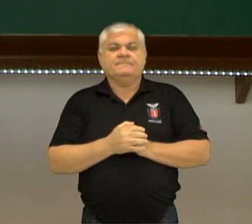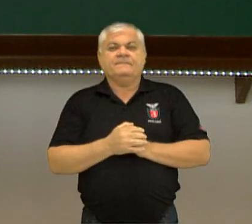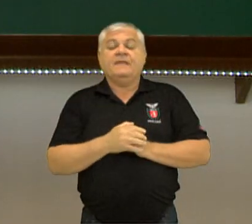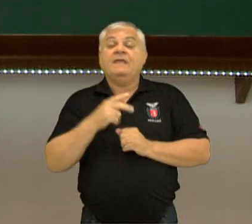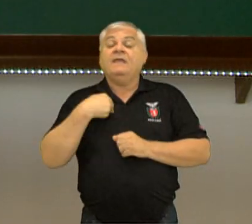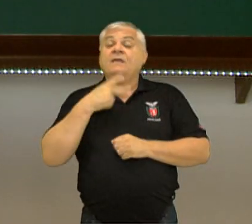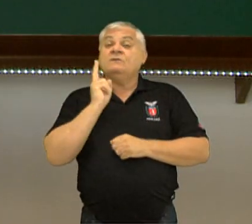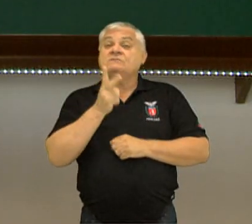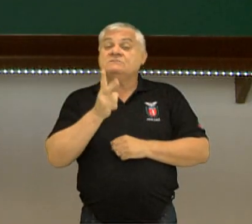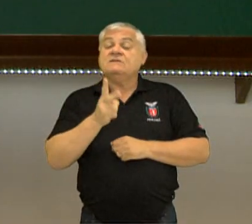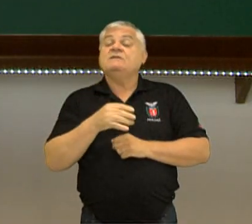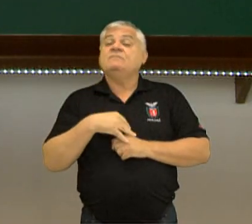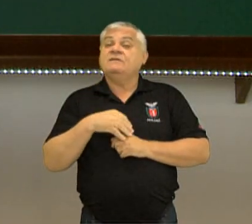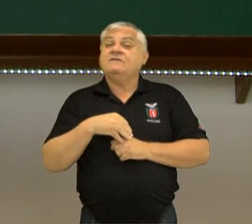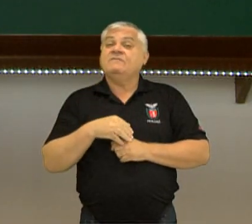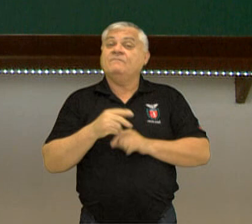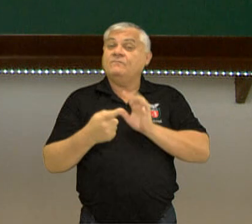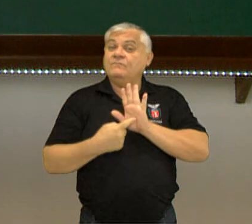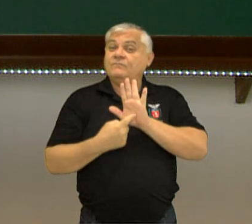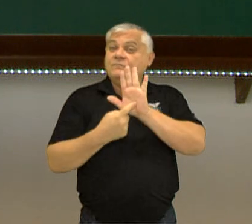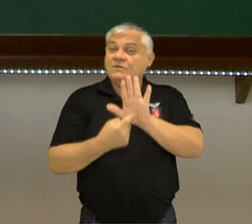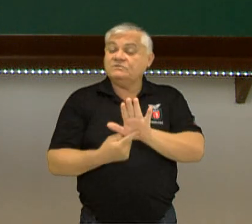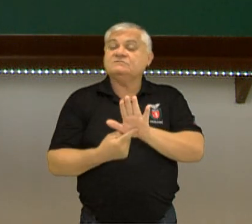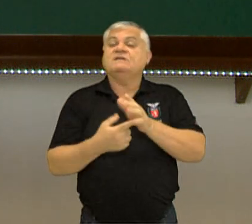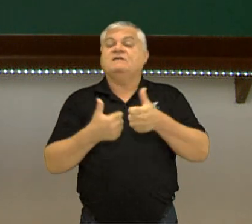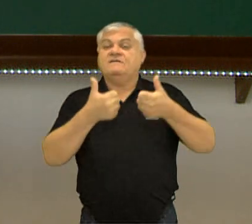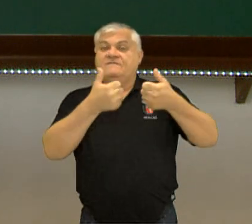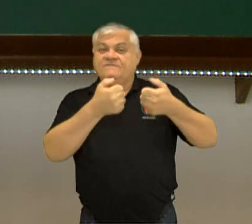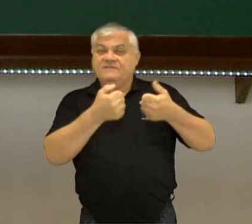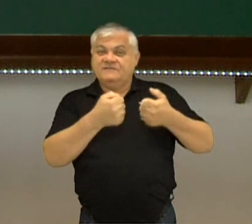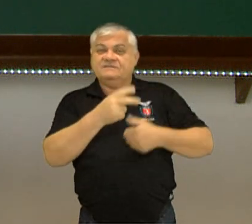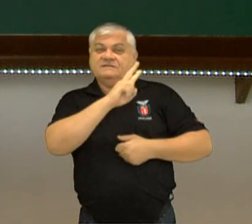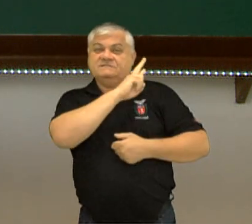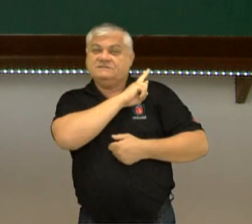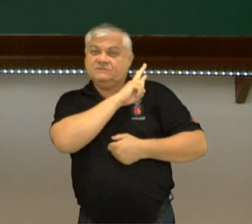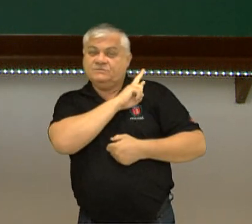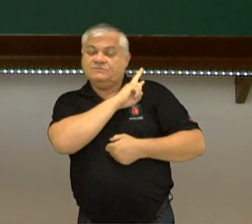oportunidade, nós vamos mostrar a física da segunda série